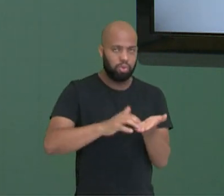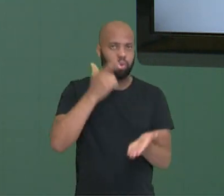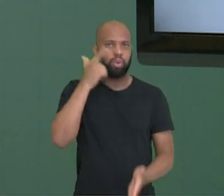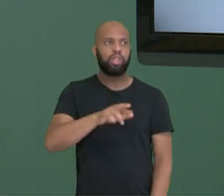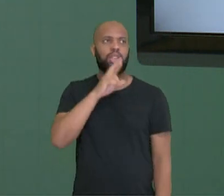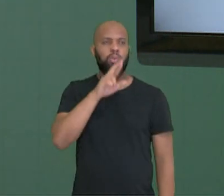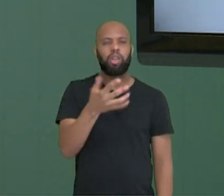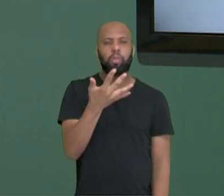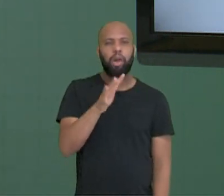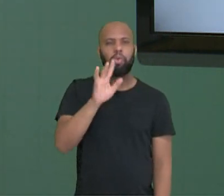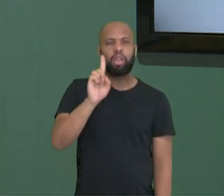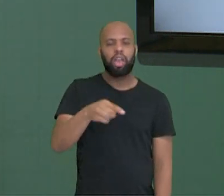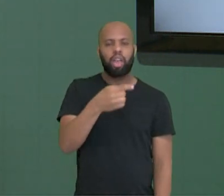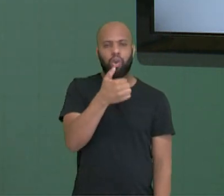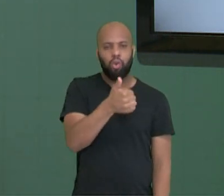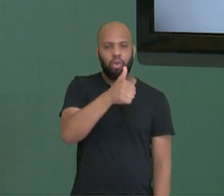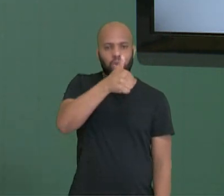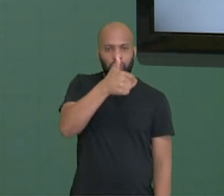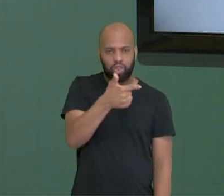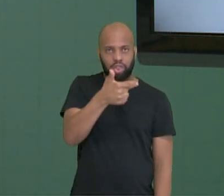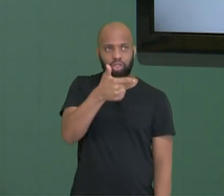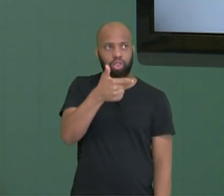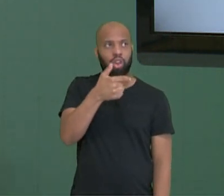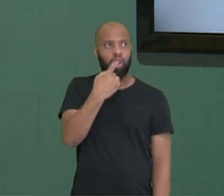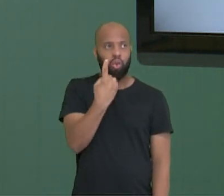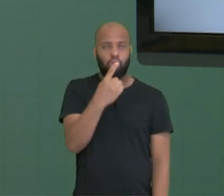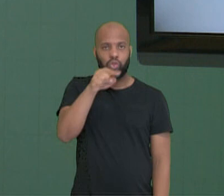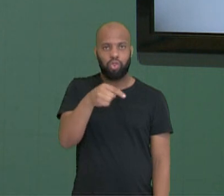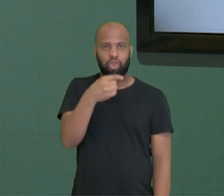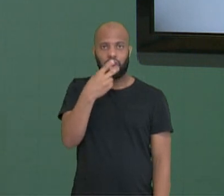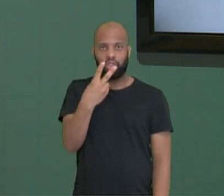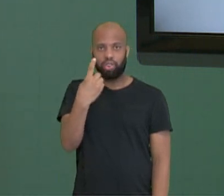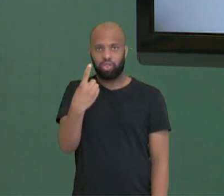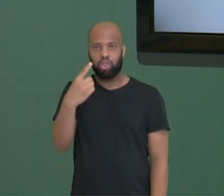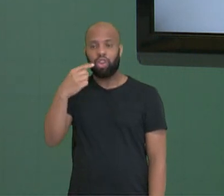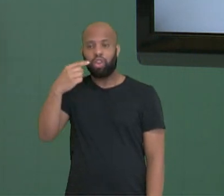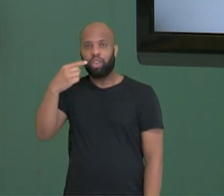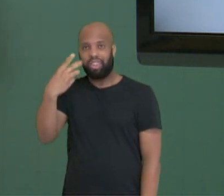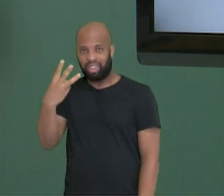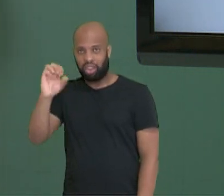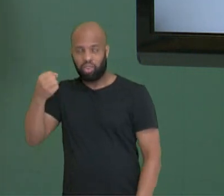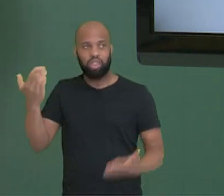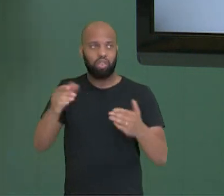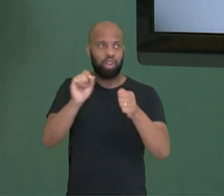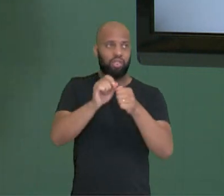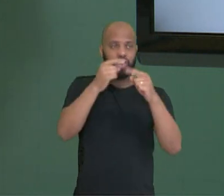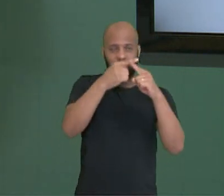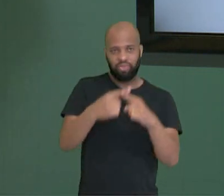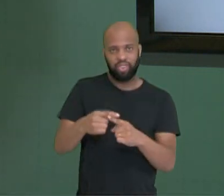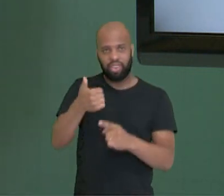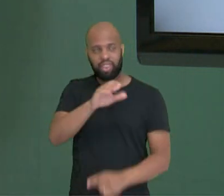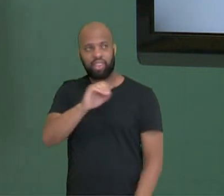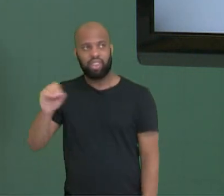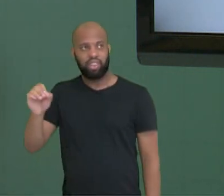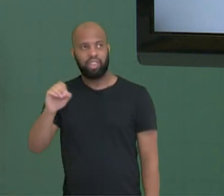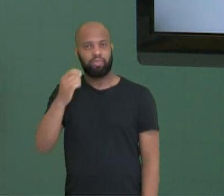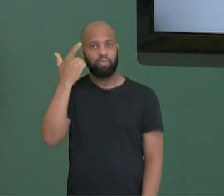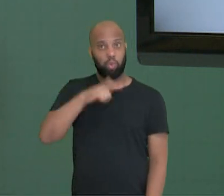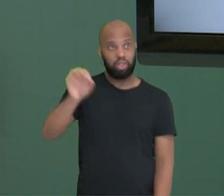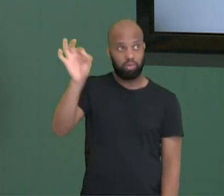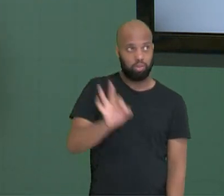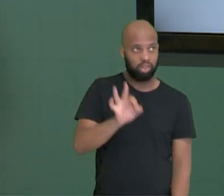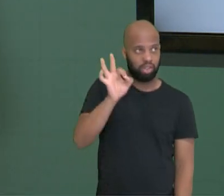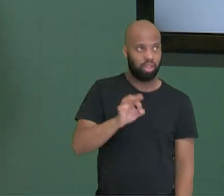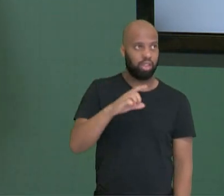achar aproximadamente 1,2138. Multiplicando por 100 aqui, ó, vezes 100, para ter em